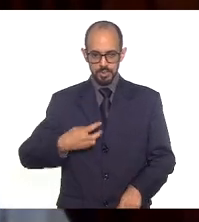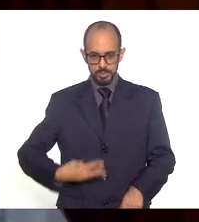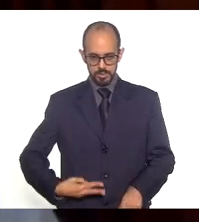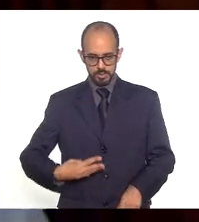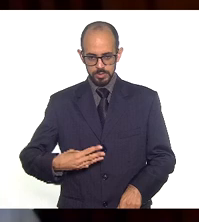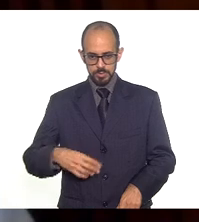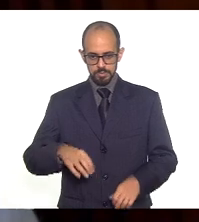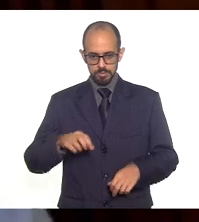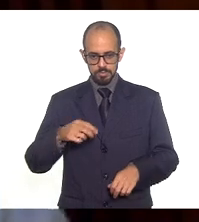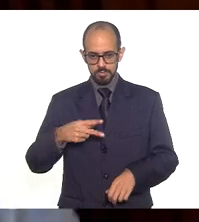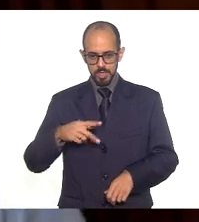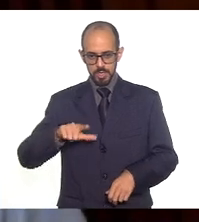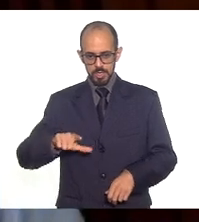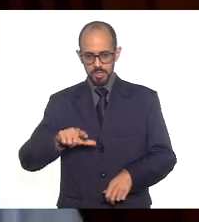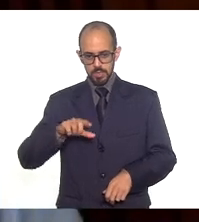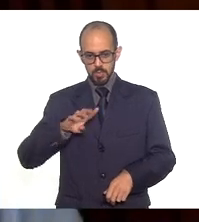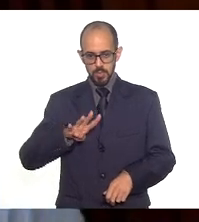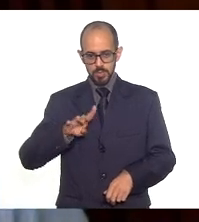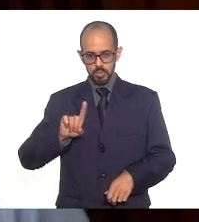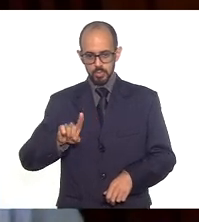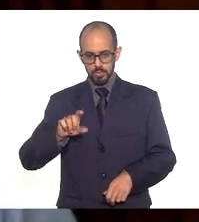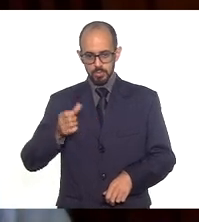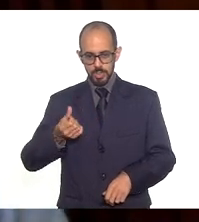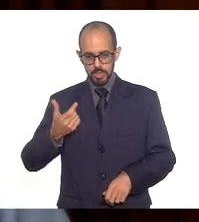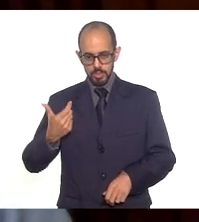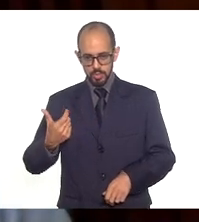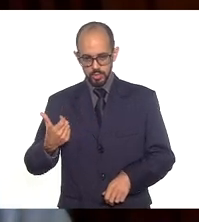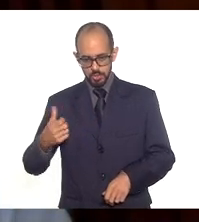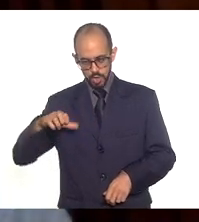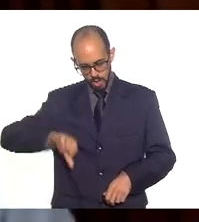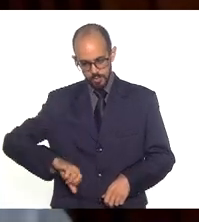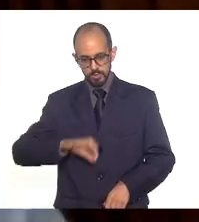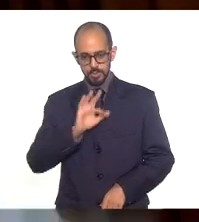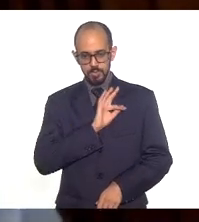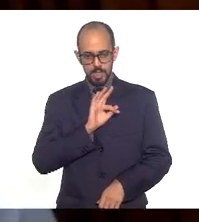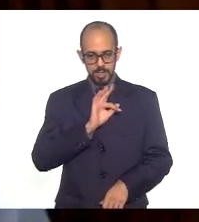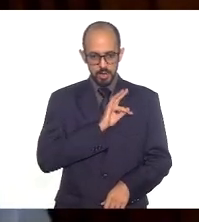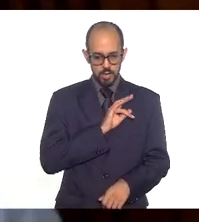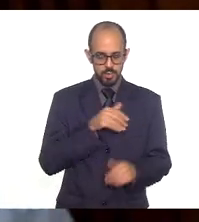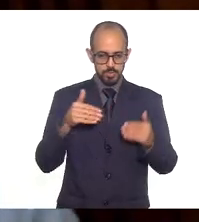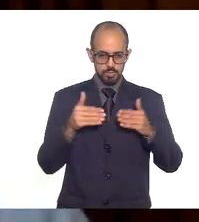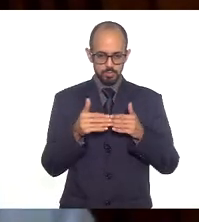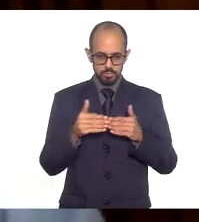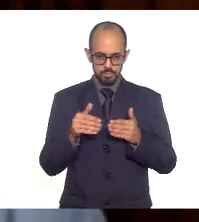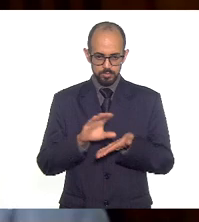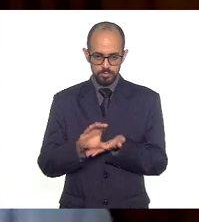Projeto de lei 4169 de 2021, autoria do deputado Marta Rocha, o parecer pela constitucionalidade.